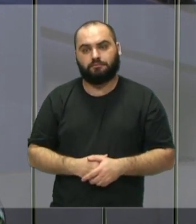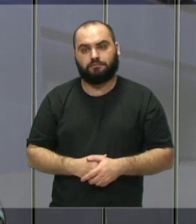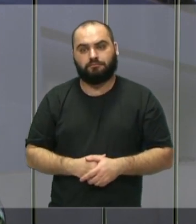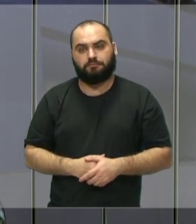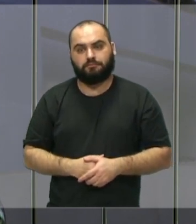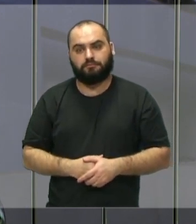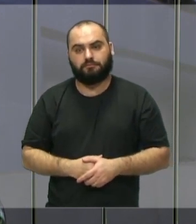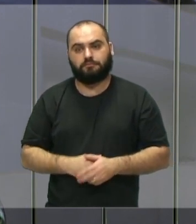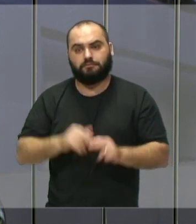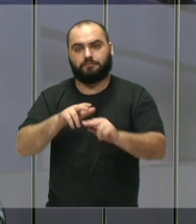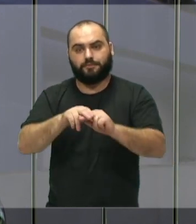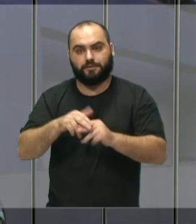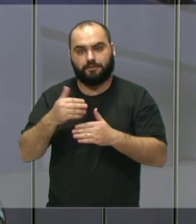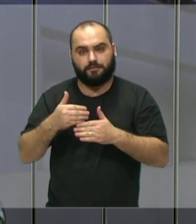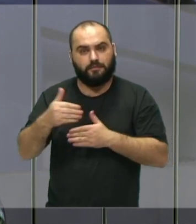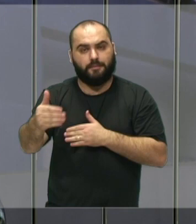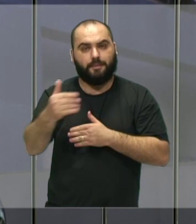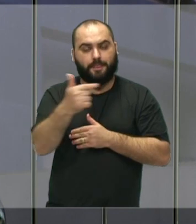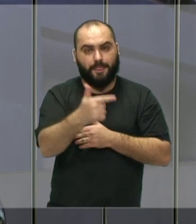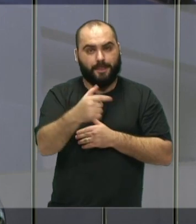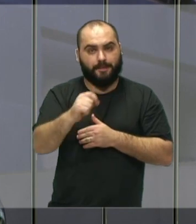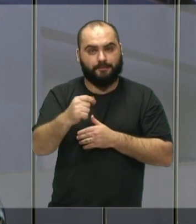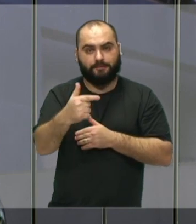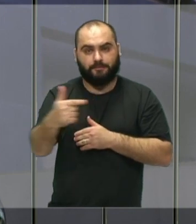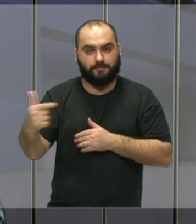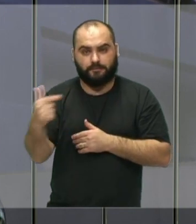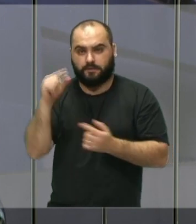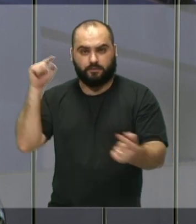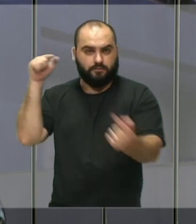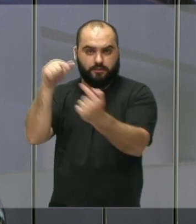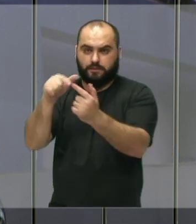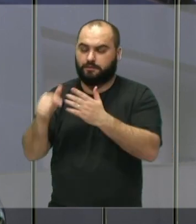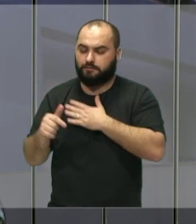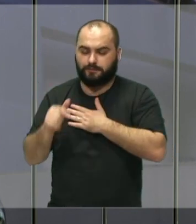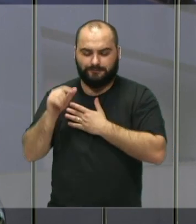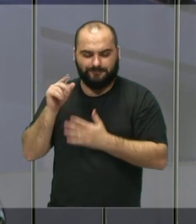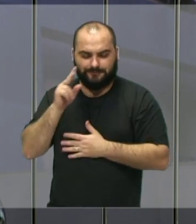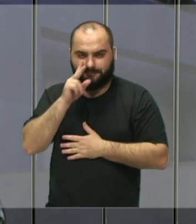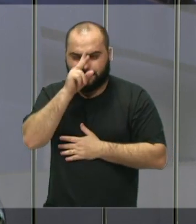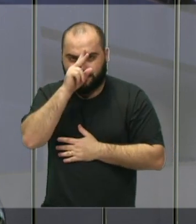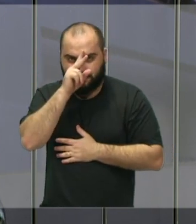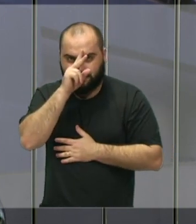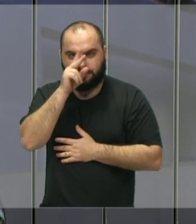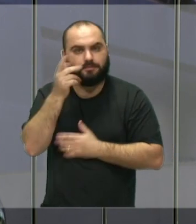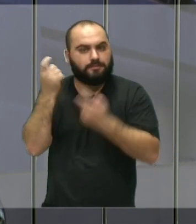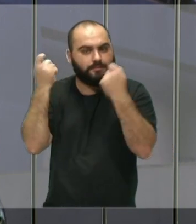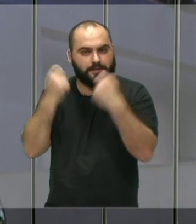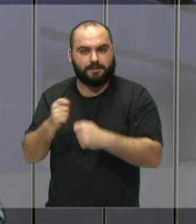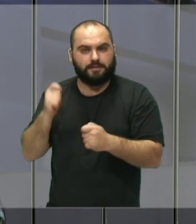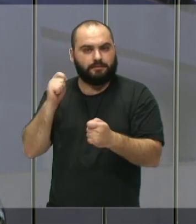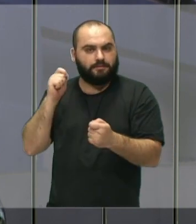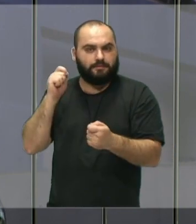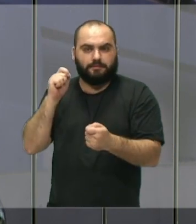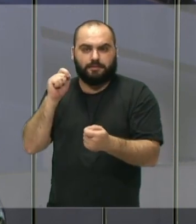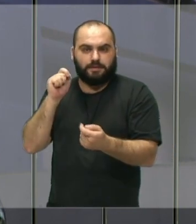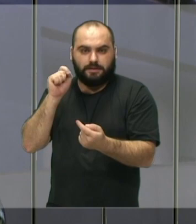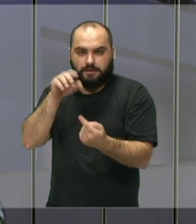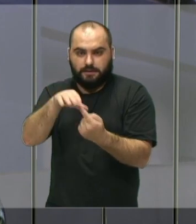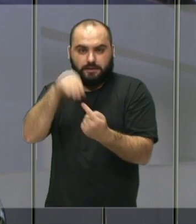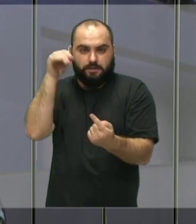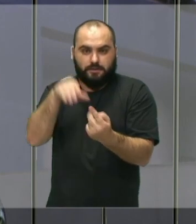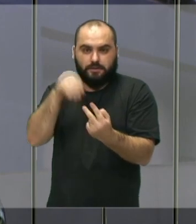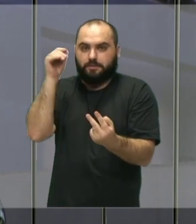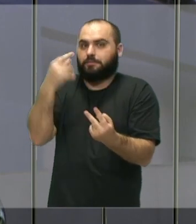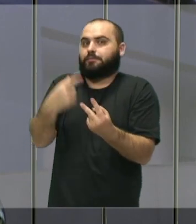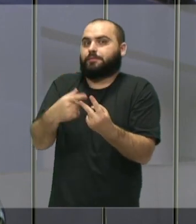gente vai trabalhar, 2022 vai ser essa meta muito forte, porque a gente também tem que começar a priorizar algumas situações, porque senão o copo